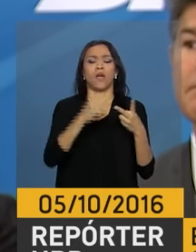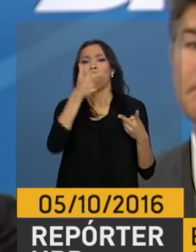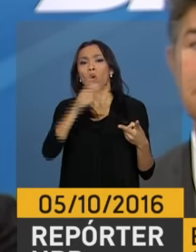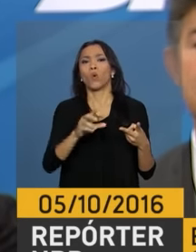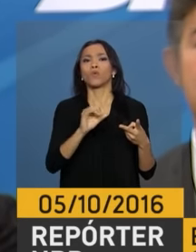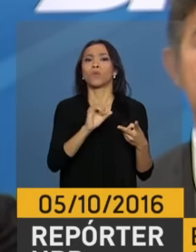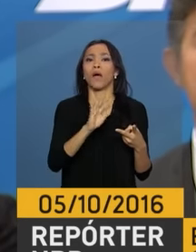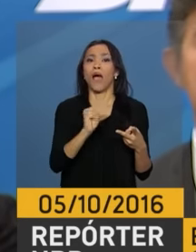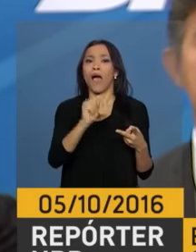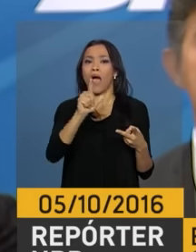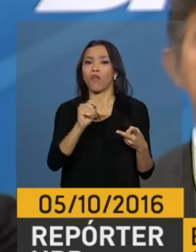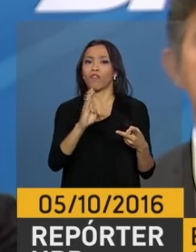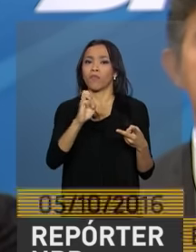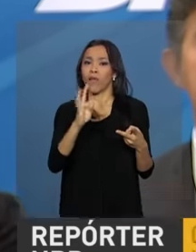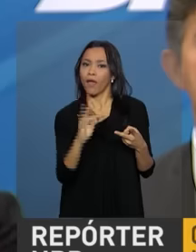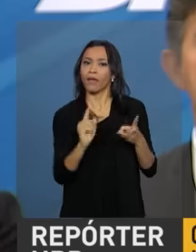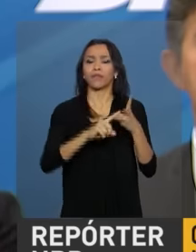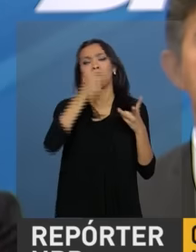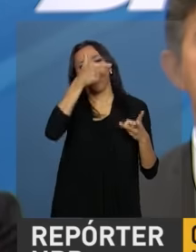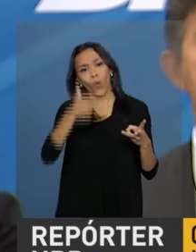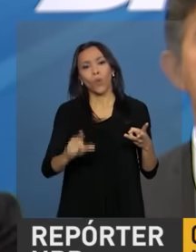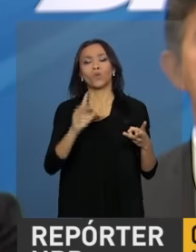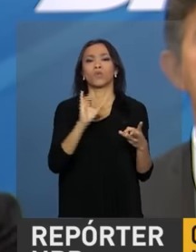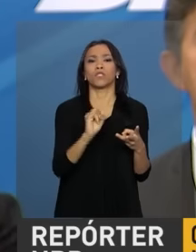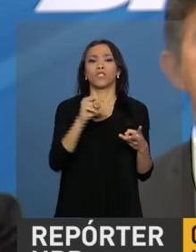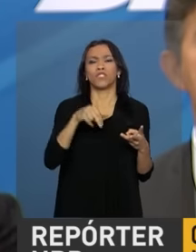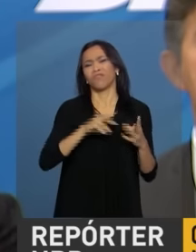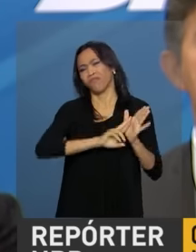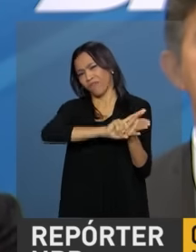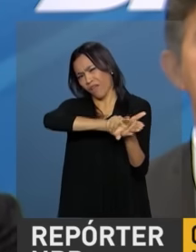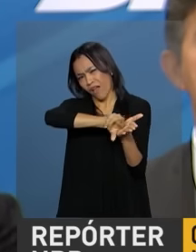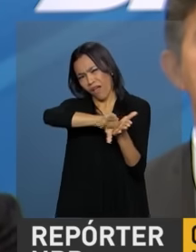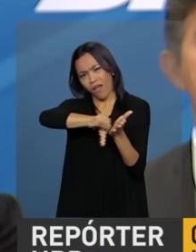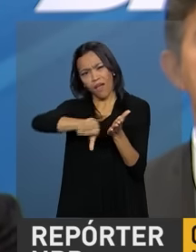Alfabeto, e internacionais como a Fundação Bernard Van Leer e muitas